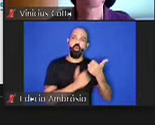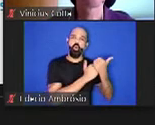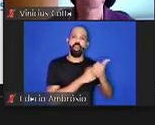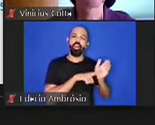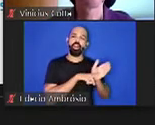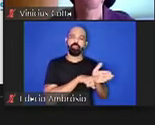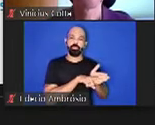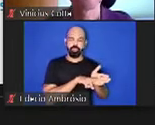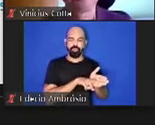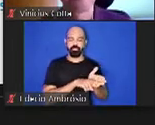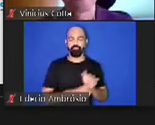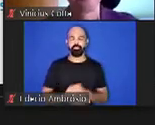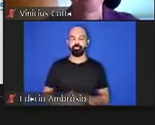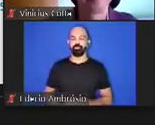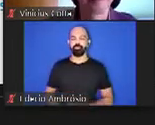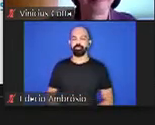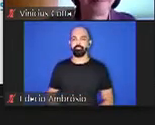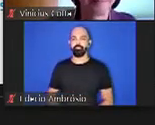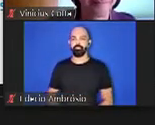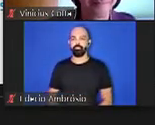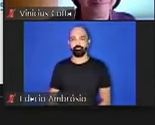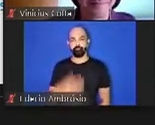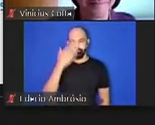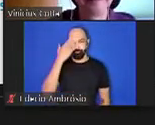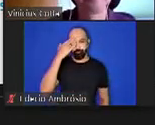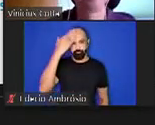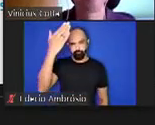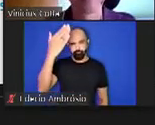pesquisa. Muito obrigada.